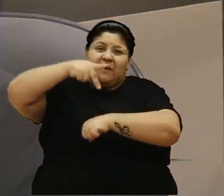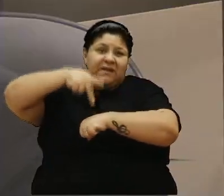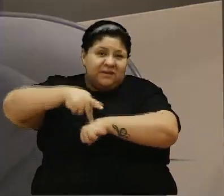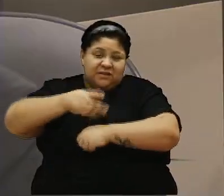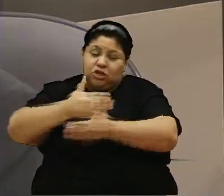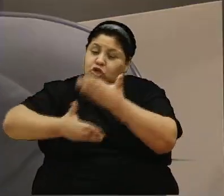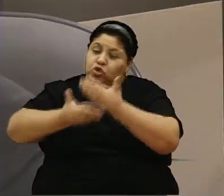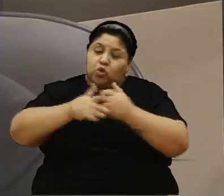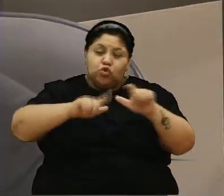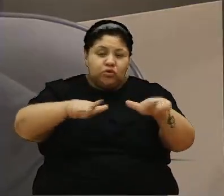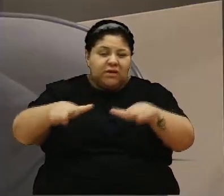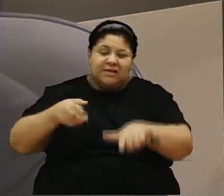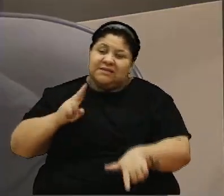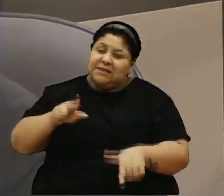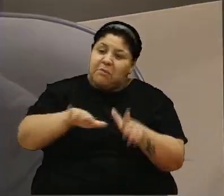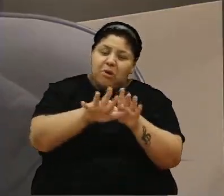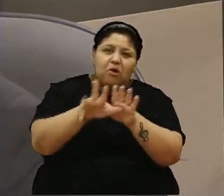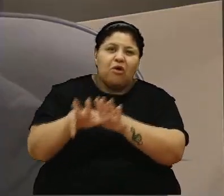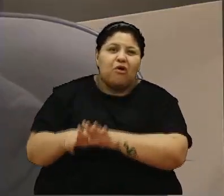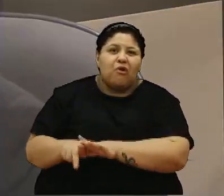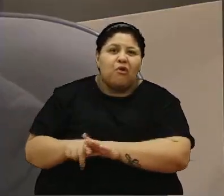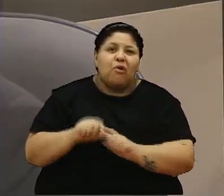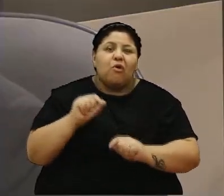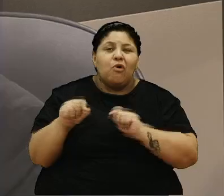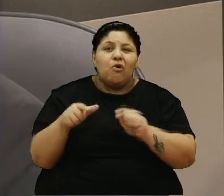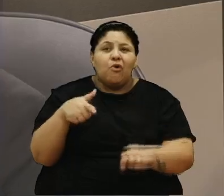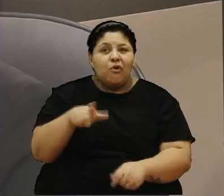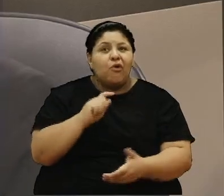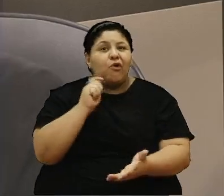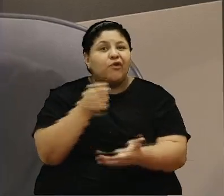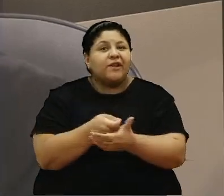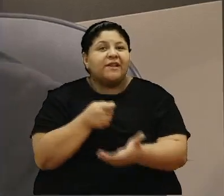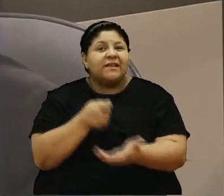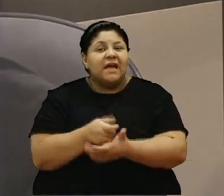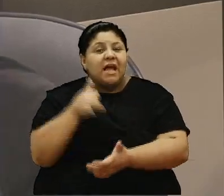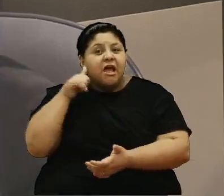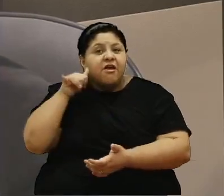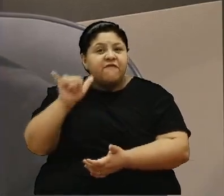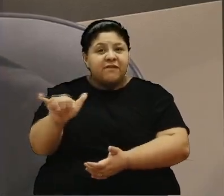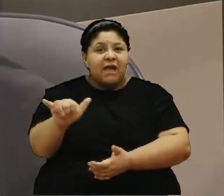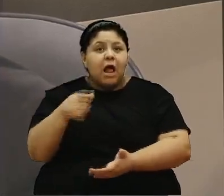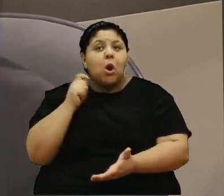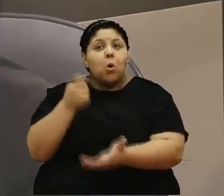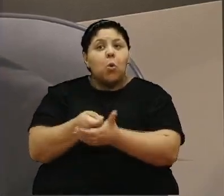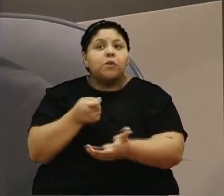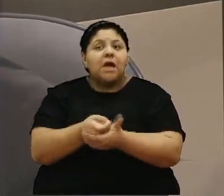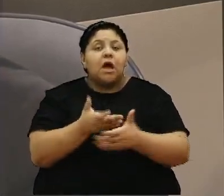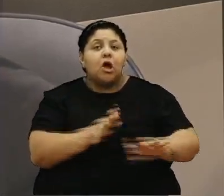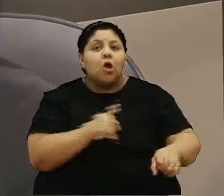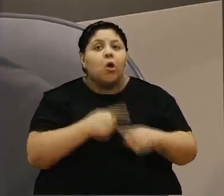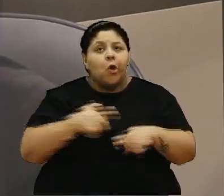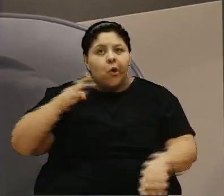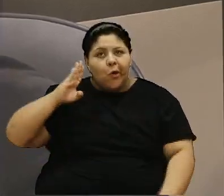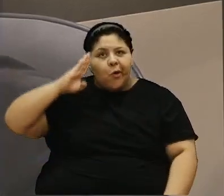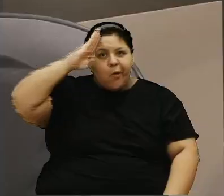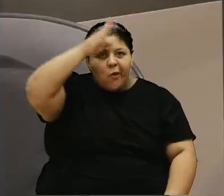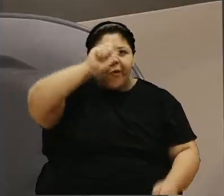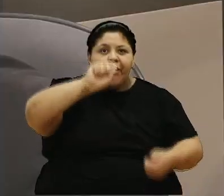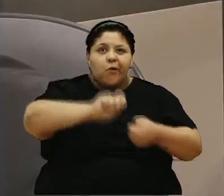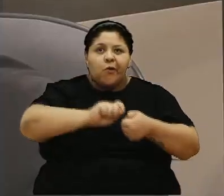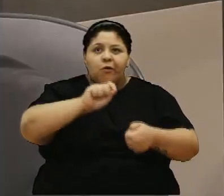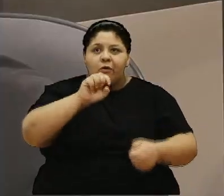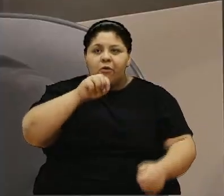todos os lugares vai sempre ter corrupção. O que vale é a gente tentar inibir, a gente tentar lutar contra isso. Que o Bolsonaro fez quando manda a